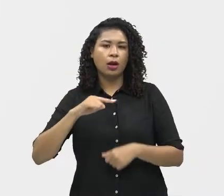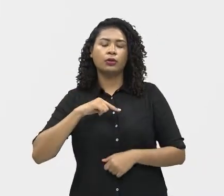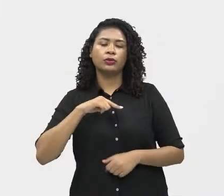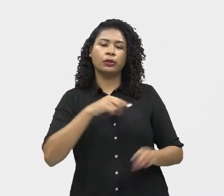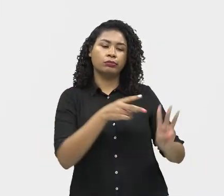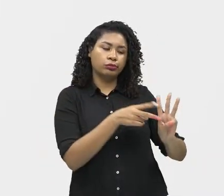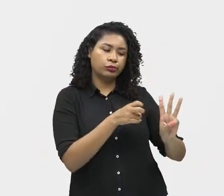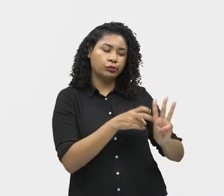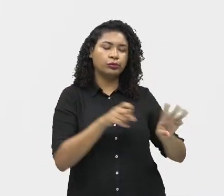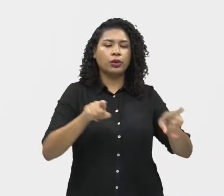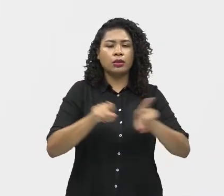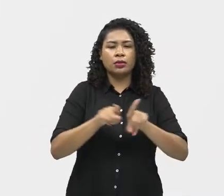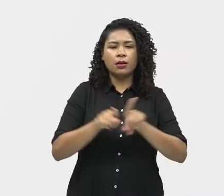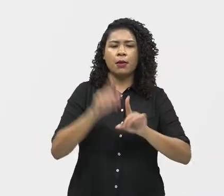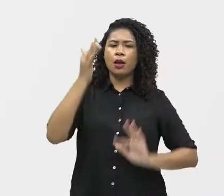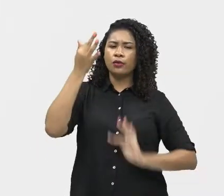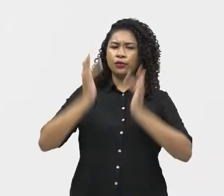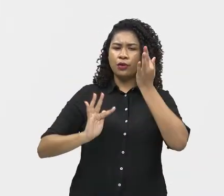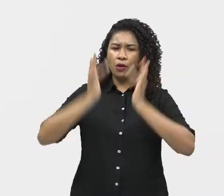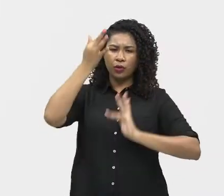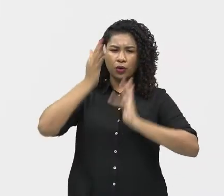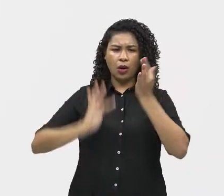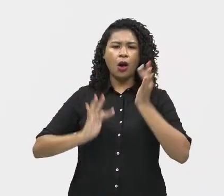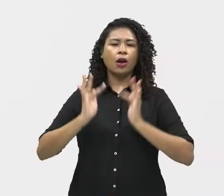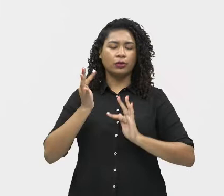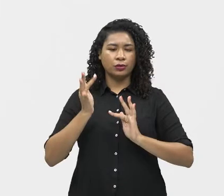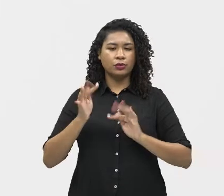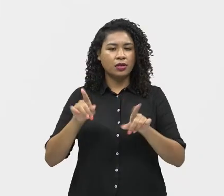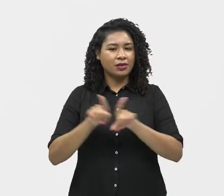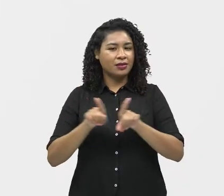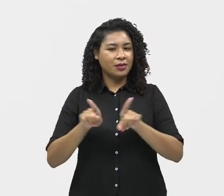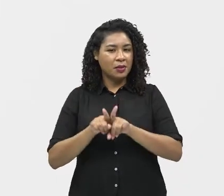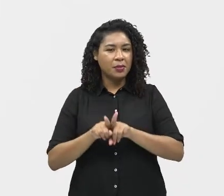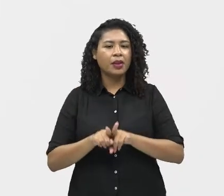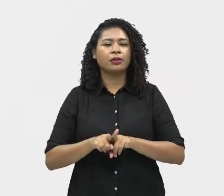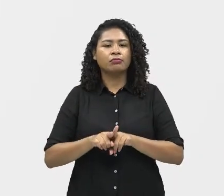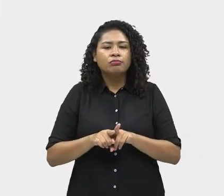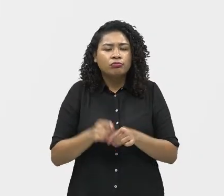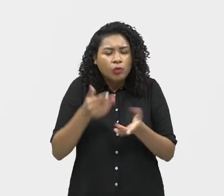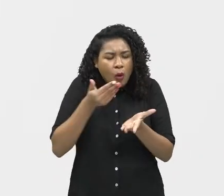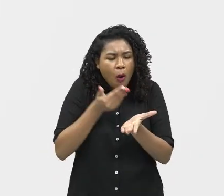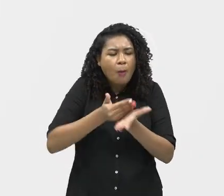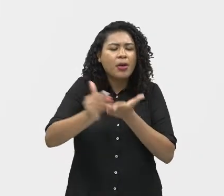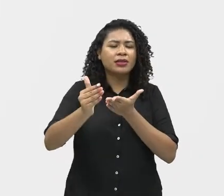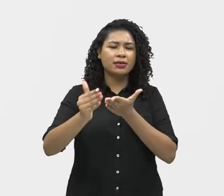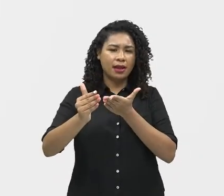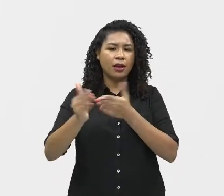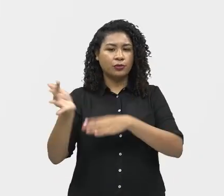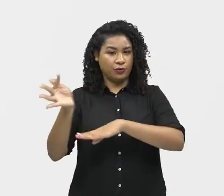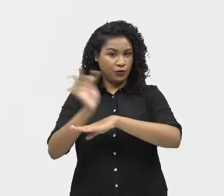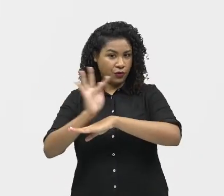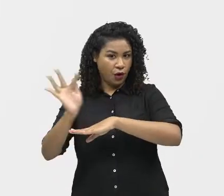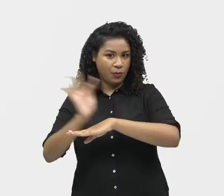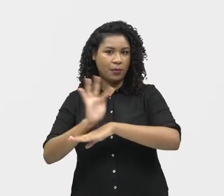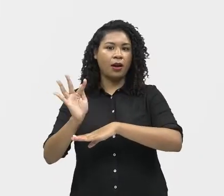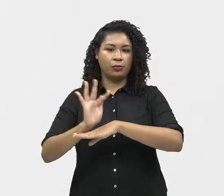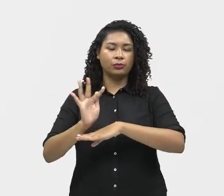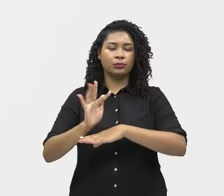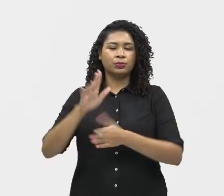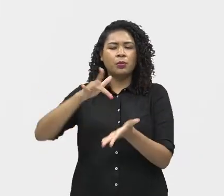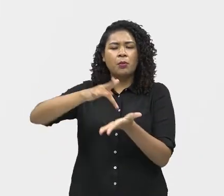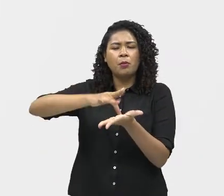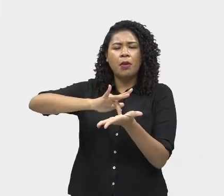e folclóricas, nas formas mais eruditas que foram introduzidas por renomados